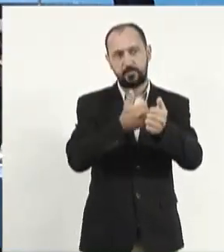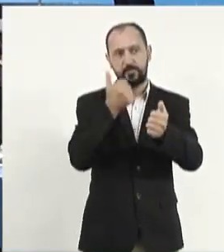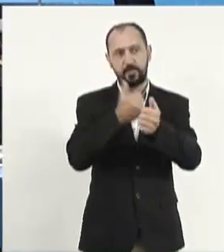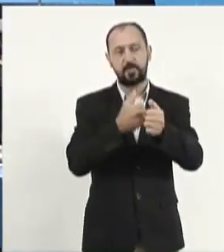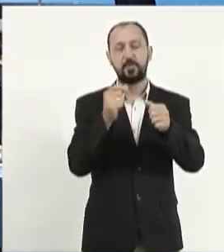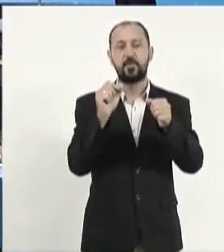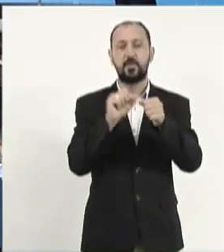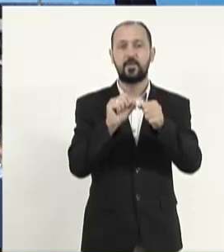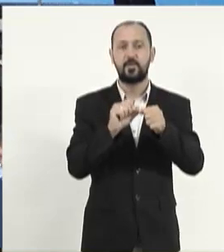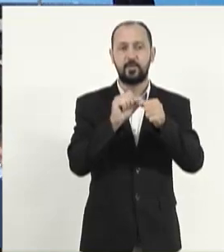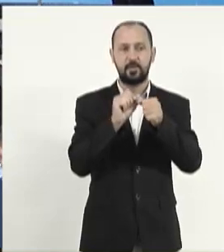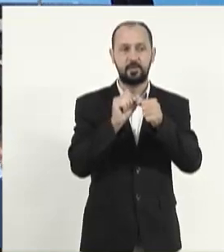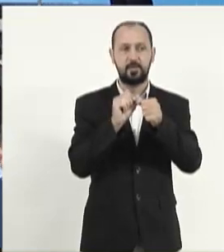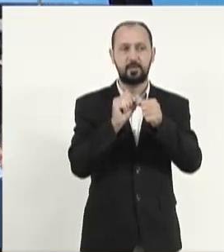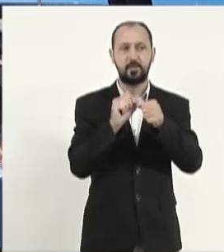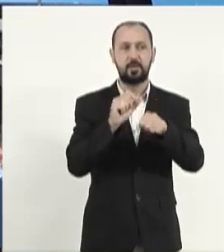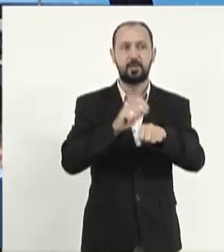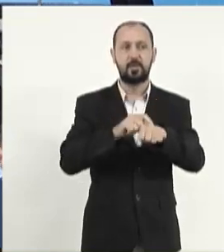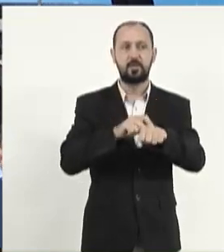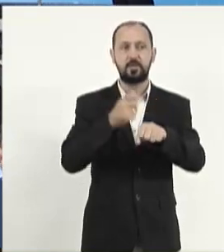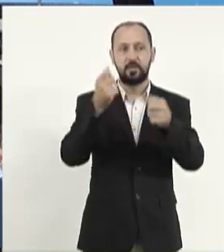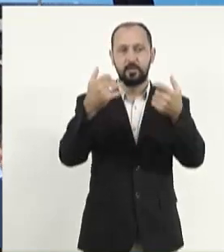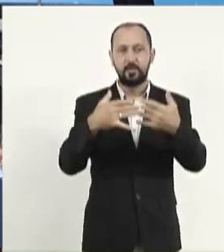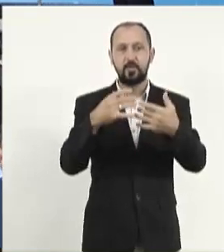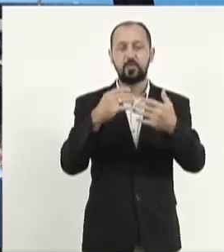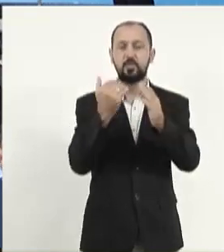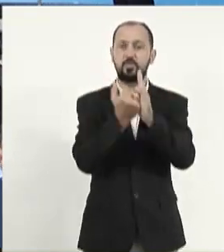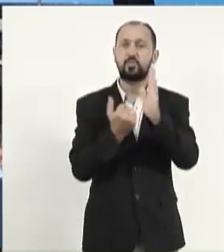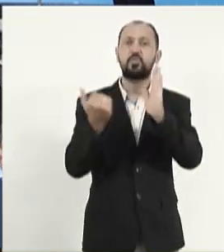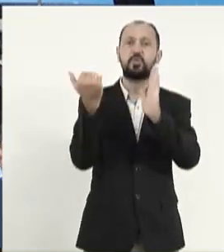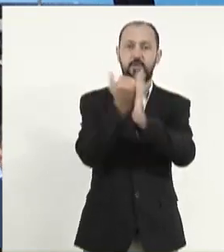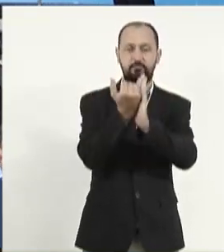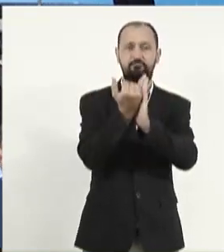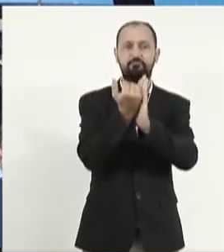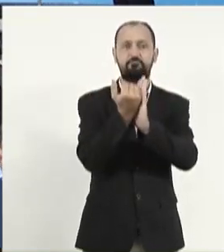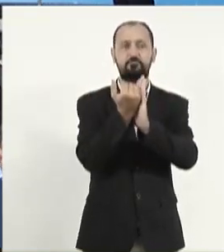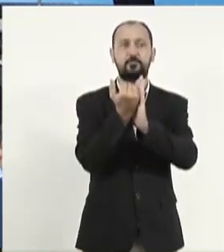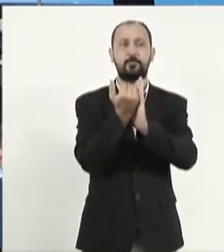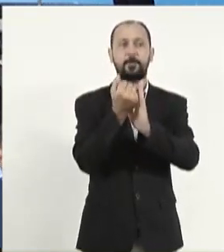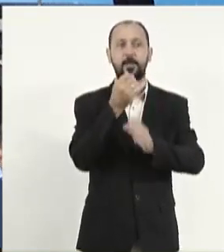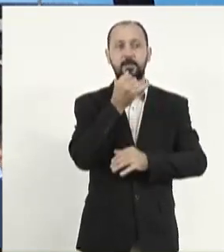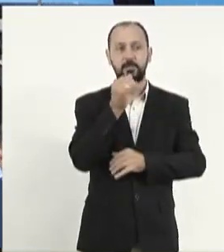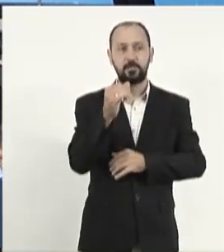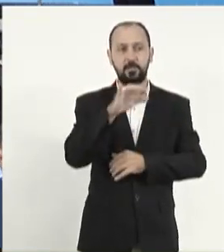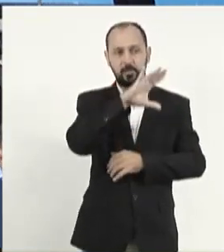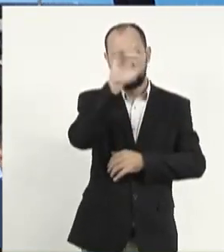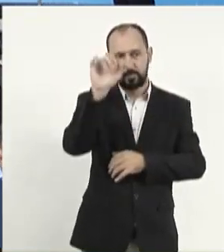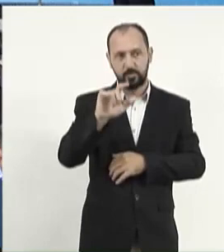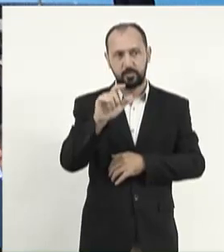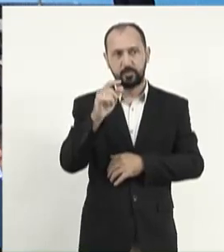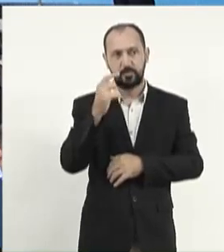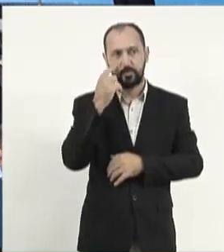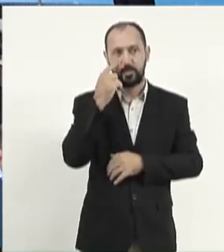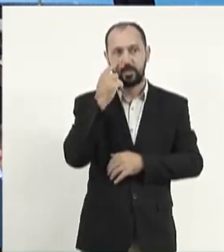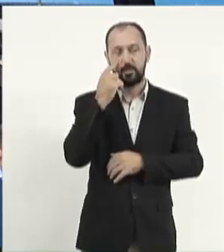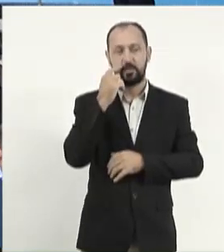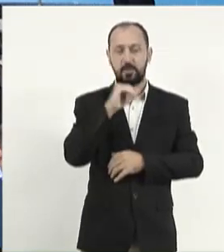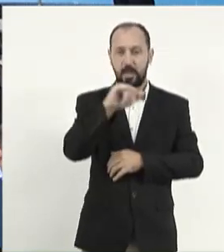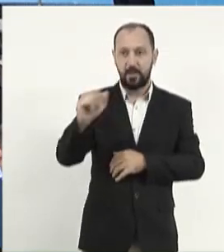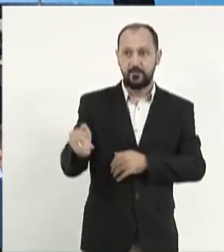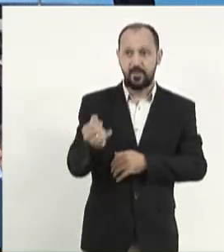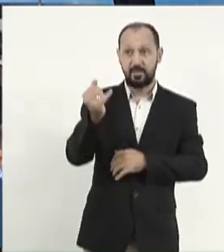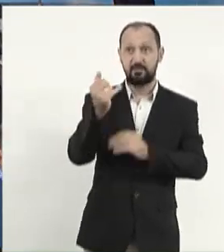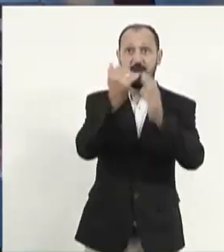estamos fazendo, quando disse dos aumentos, né, da energia aqui no Mato Grosso do Sul, acima da